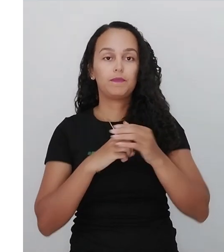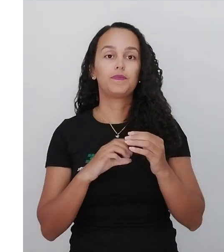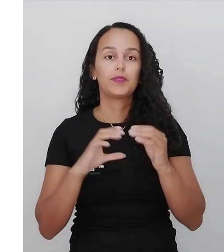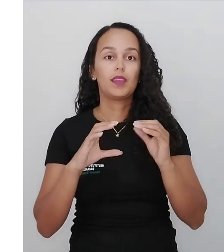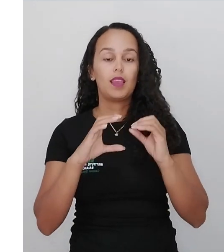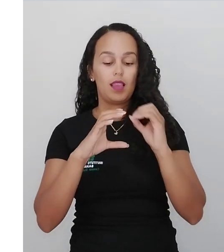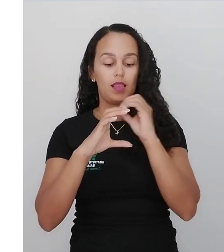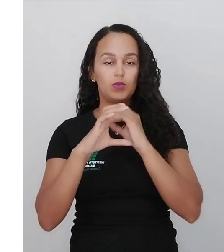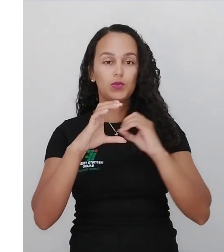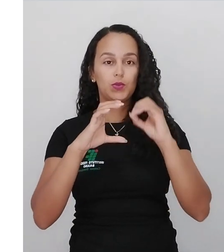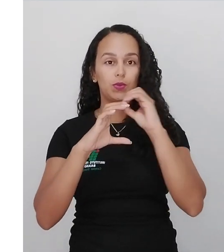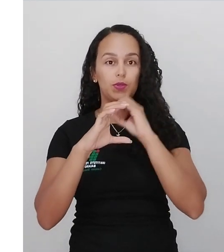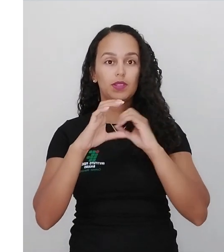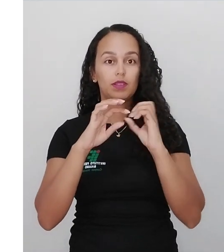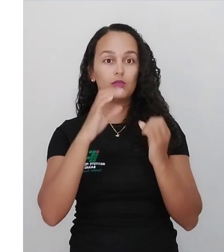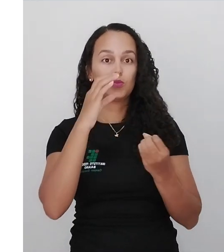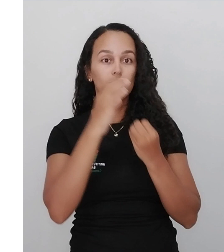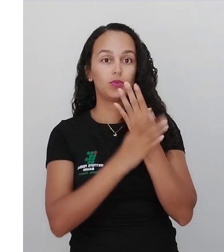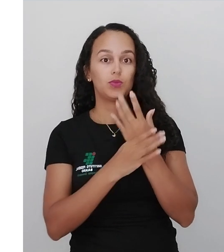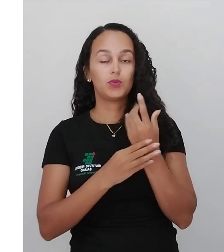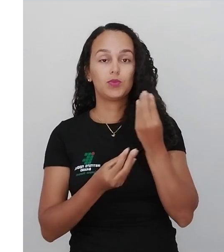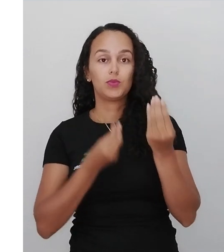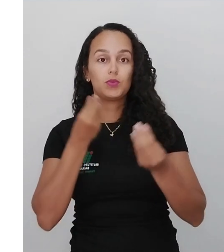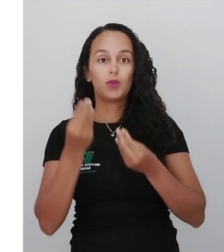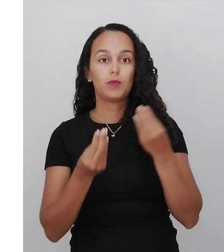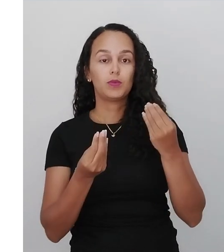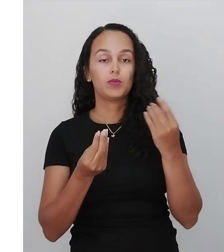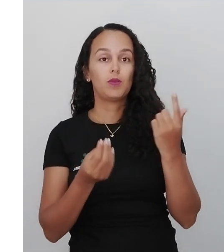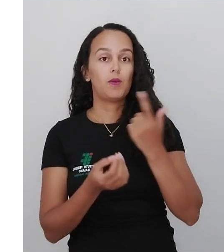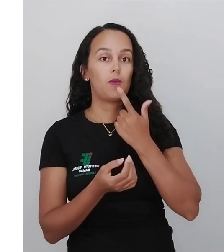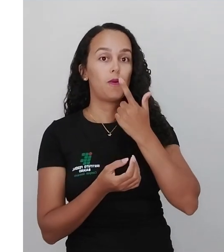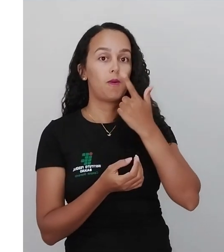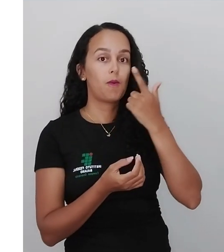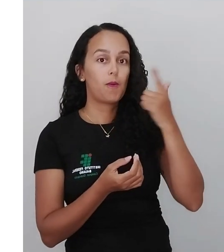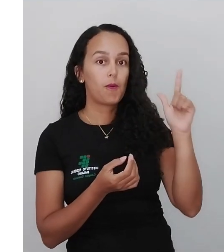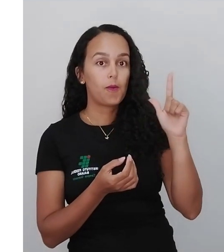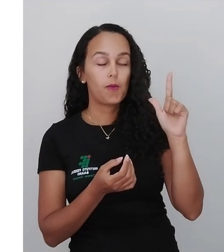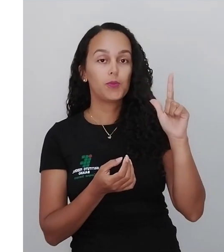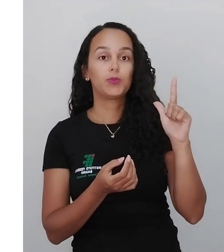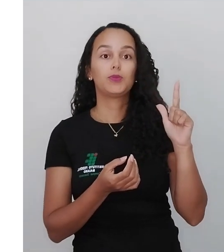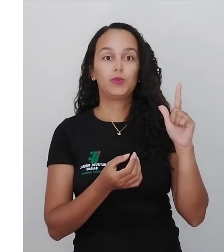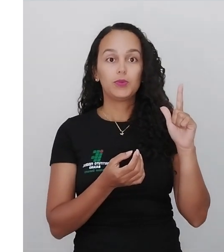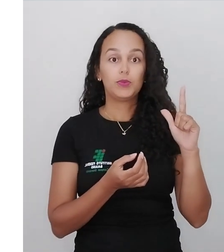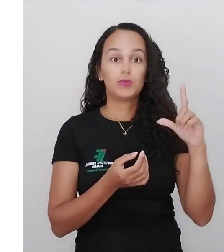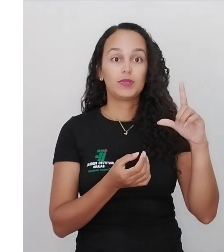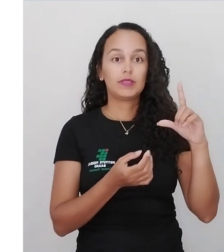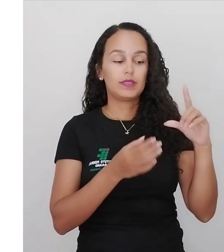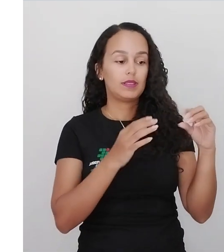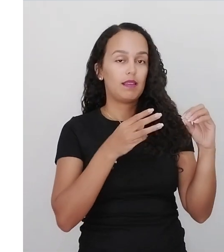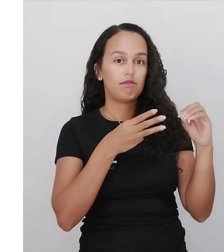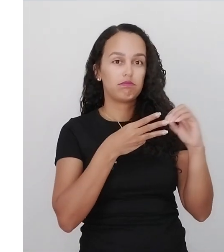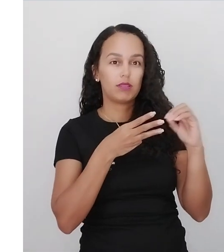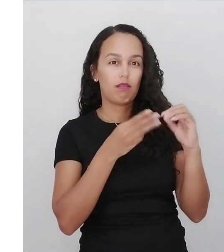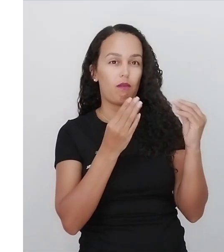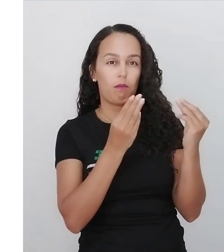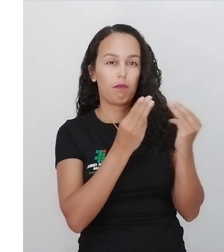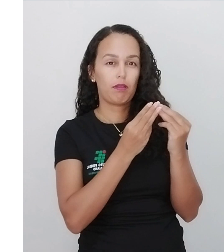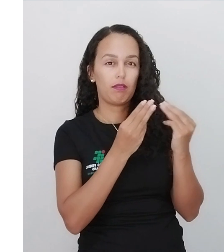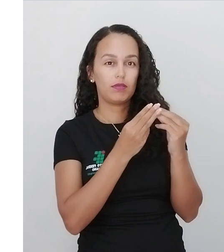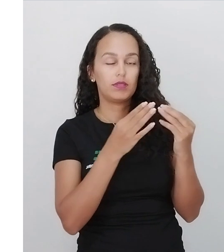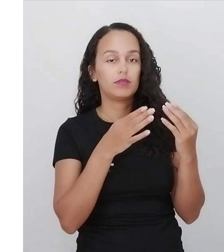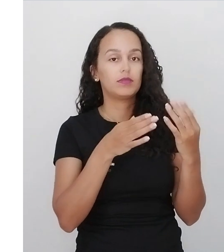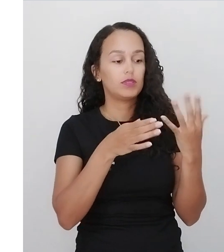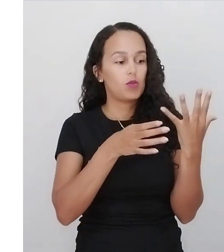engolidos, ingeridos mesmo. No caso, né, os cloroplastos, que são organelas presentes em plantas, em